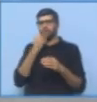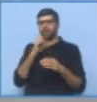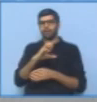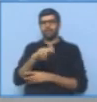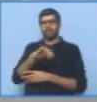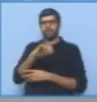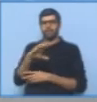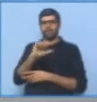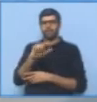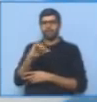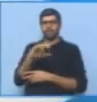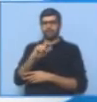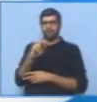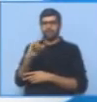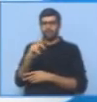Galileia.